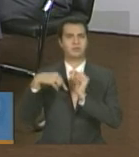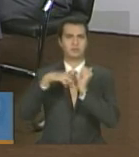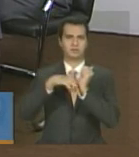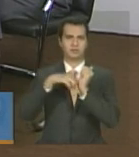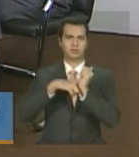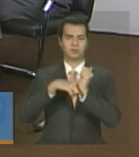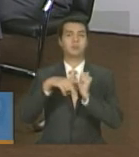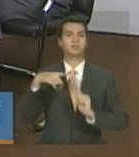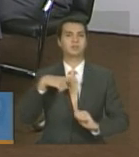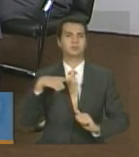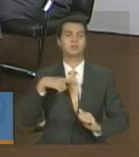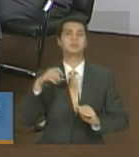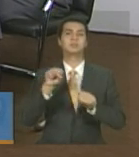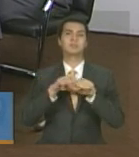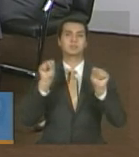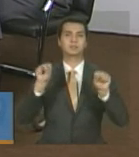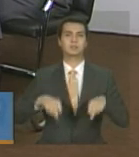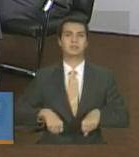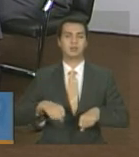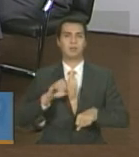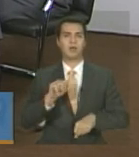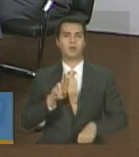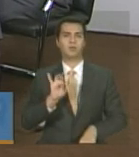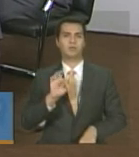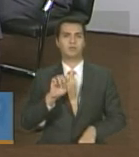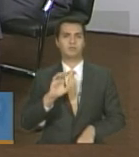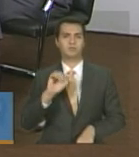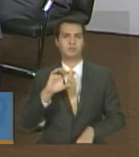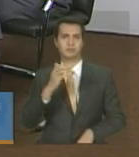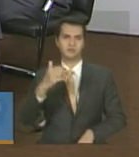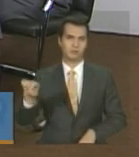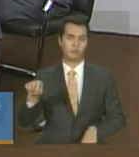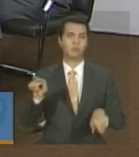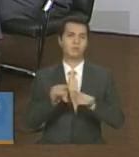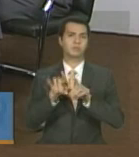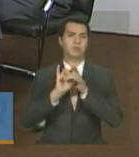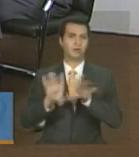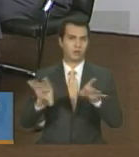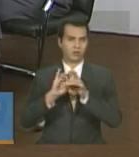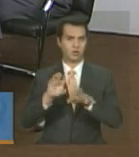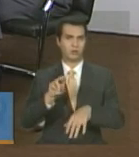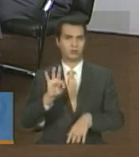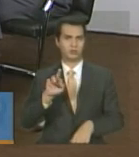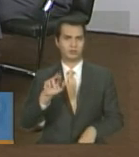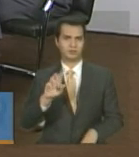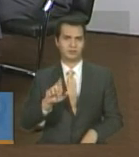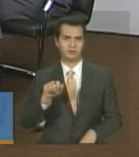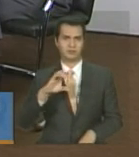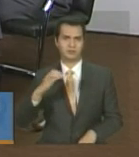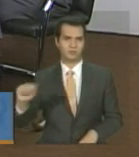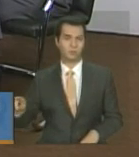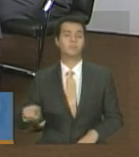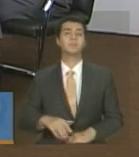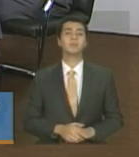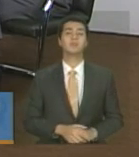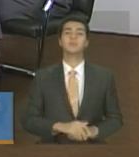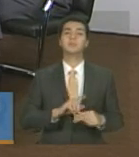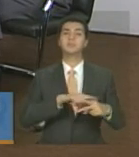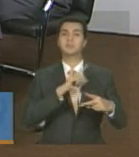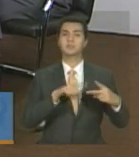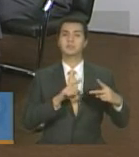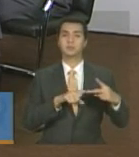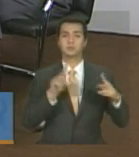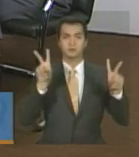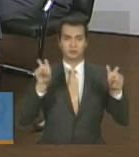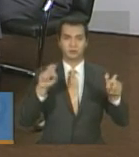chamado Sistema de Autenticação e Autorização. O segundo tema é o Censo SUAS da rede privada, né, que